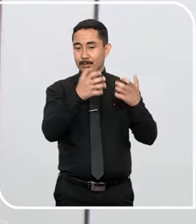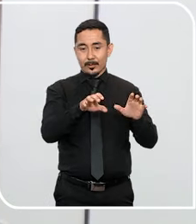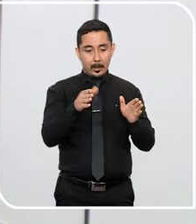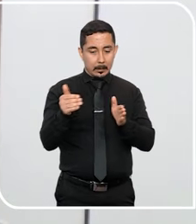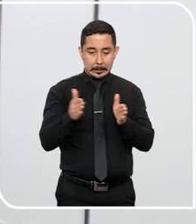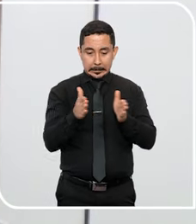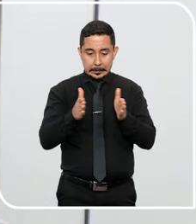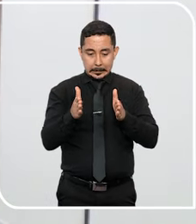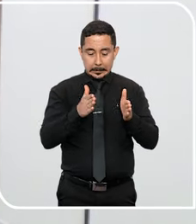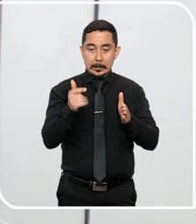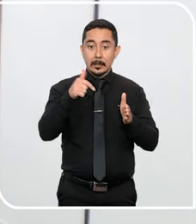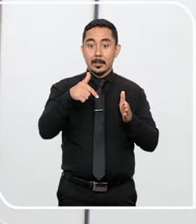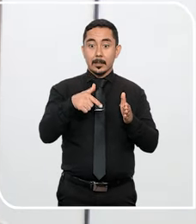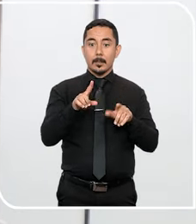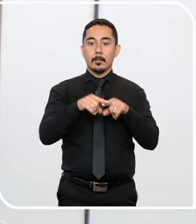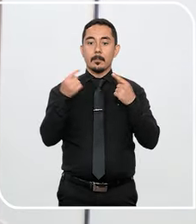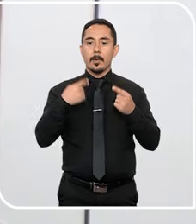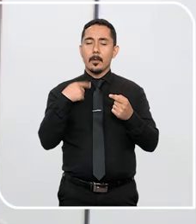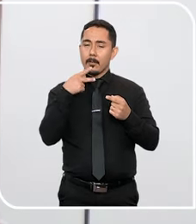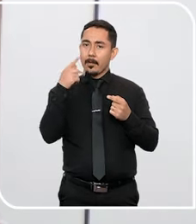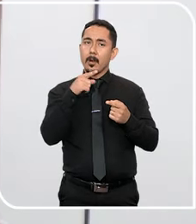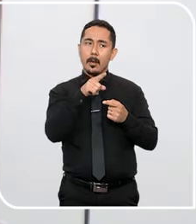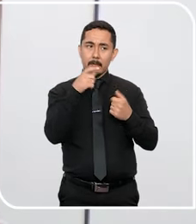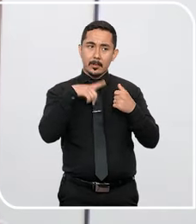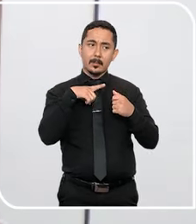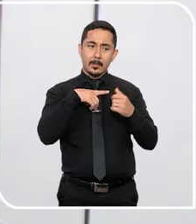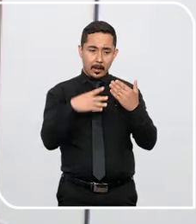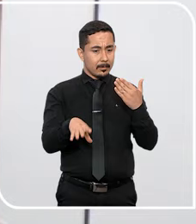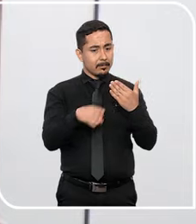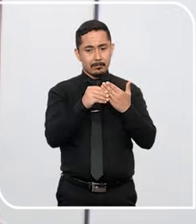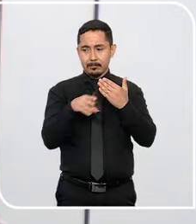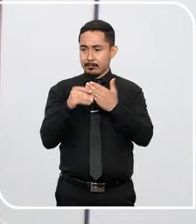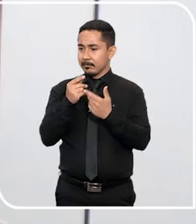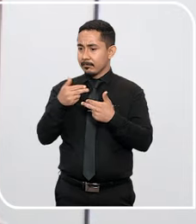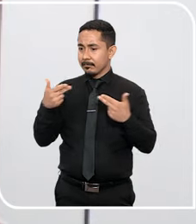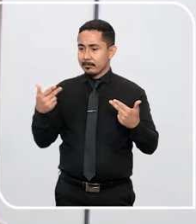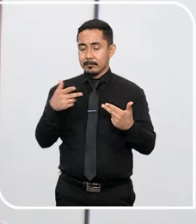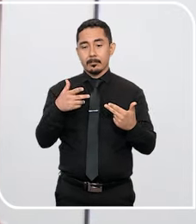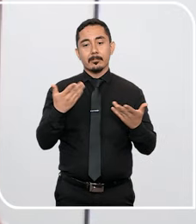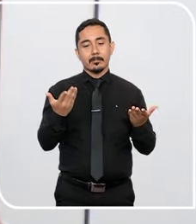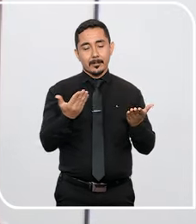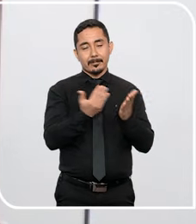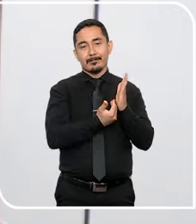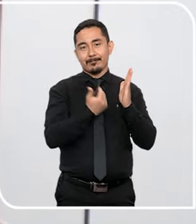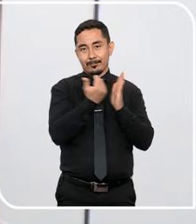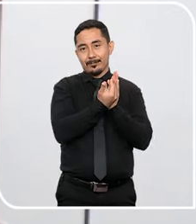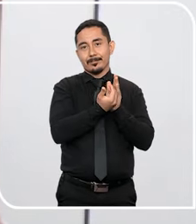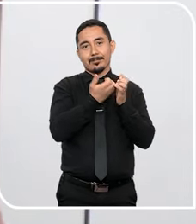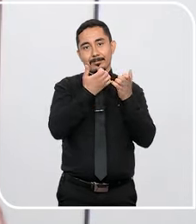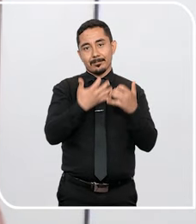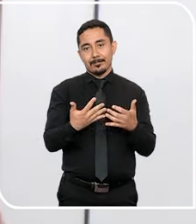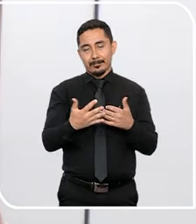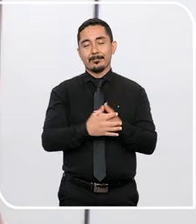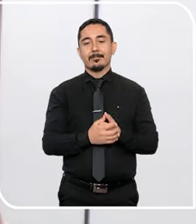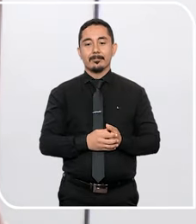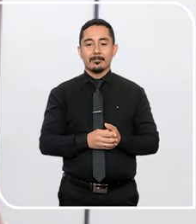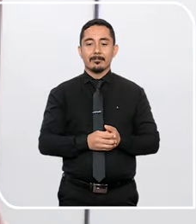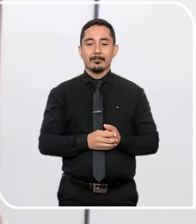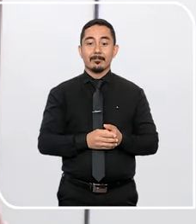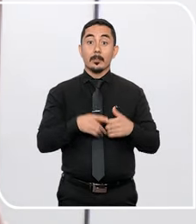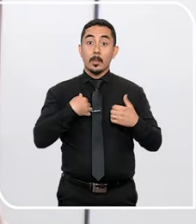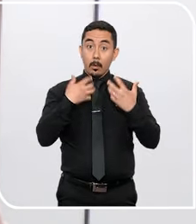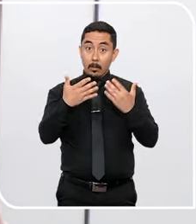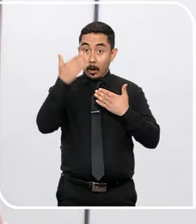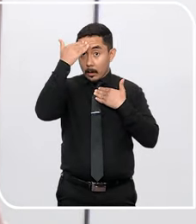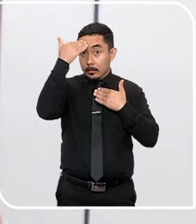Eh ser a moderadora do evento mas eu falei para ela Rebeca você tem tanto a acrescentar e é por isso eh